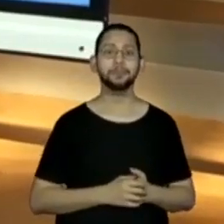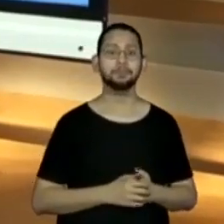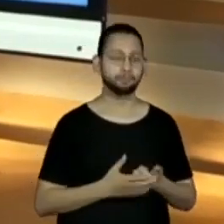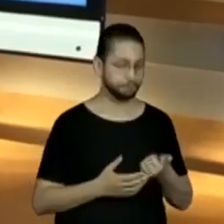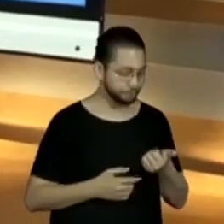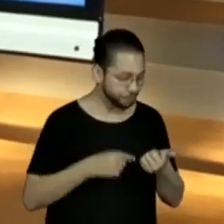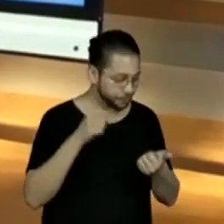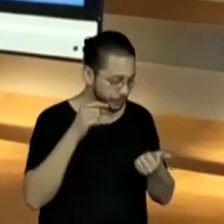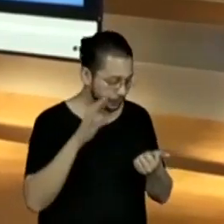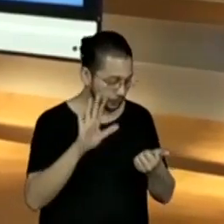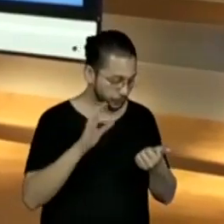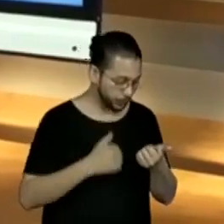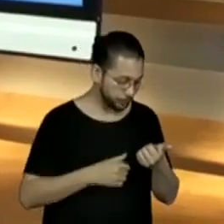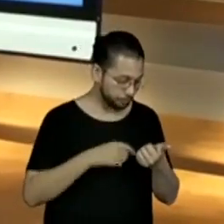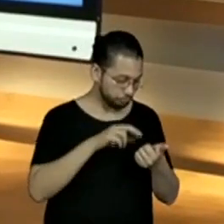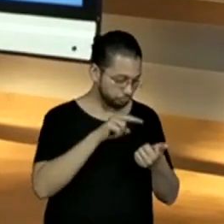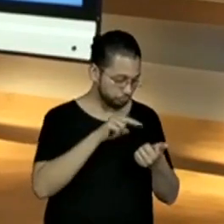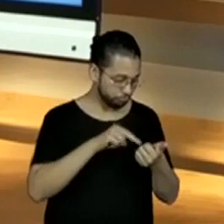Olha só.